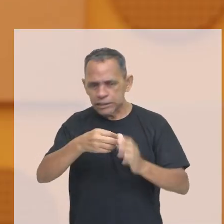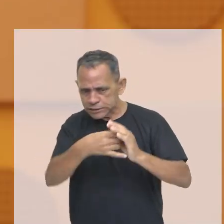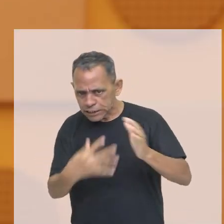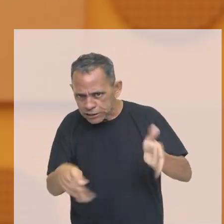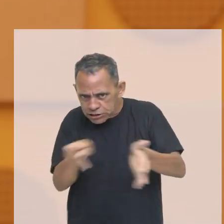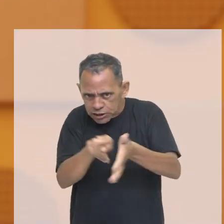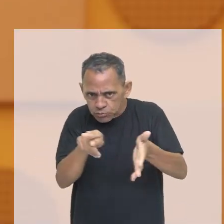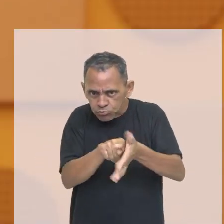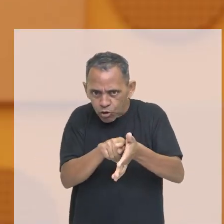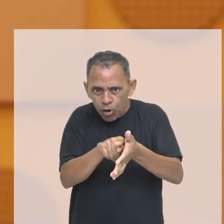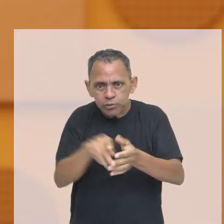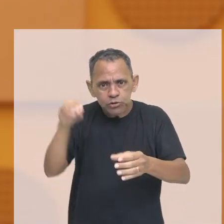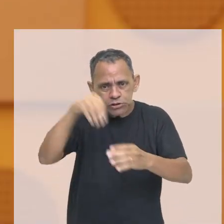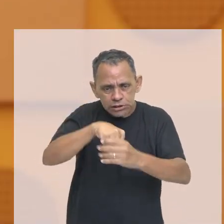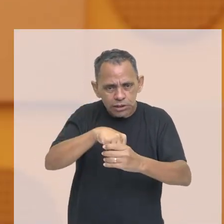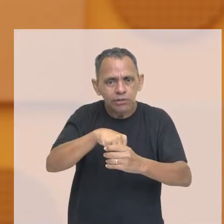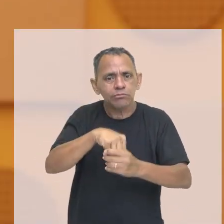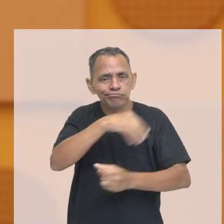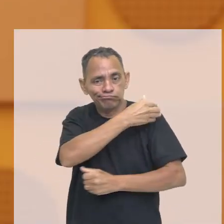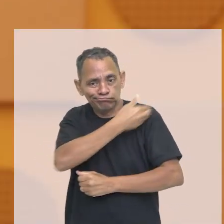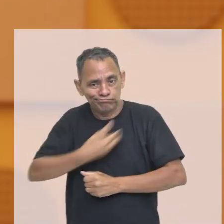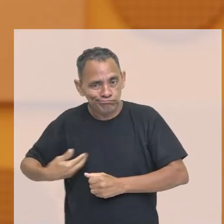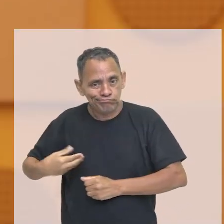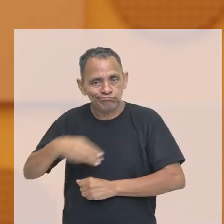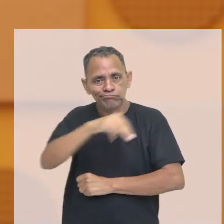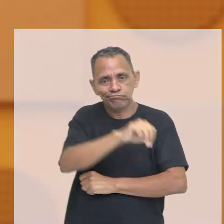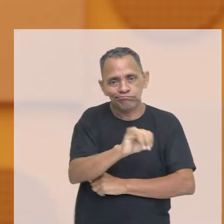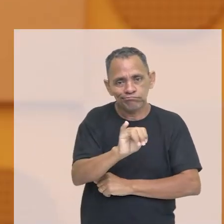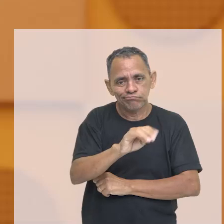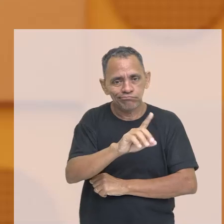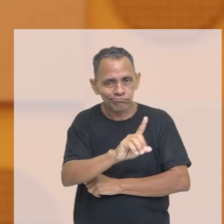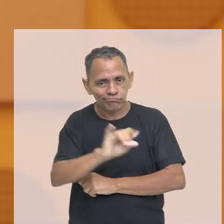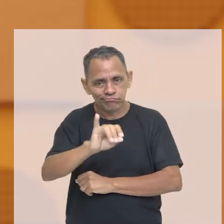aí inseridas no governo do Médici, lembrando que ele é o